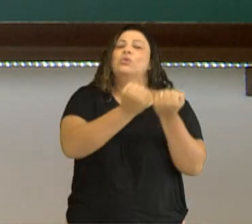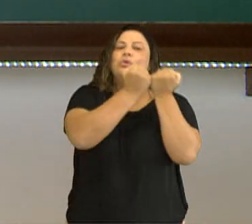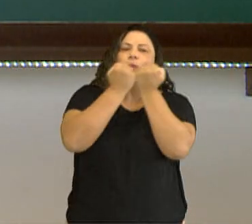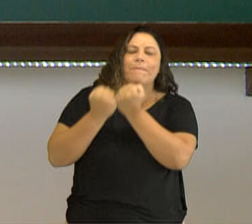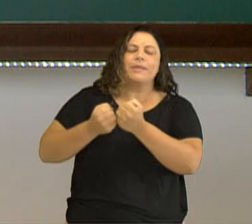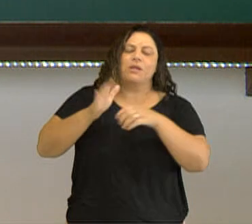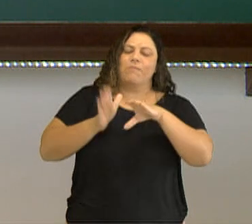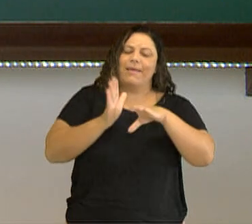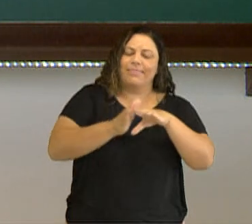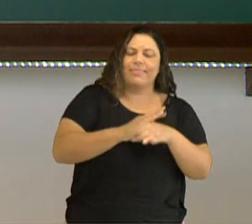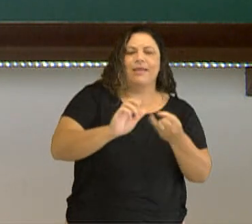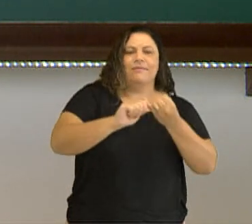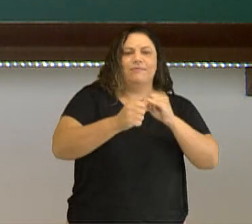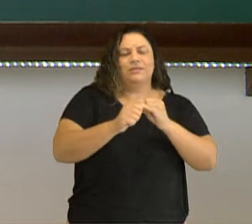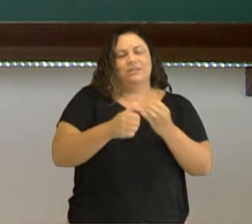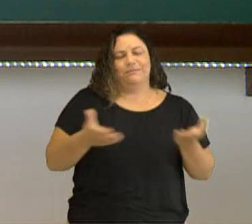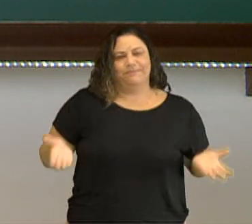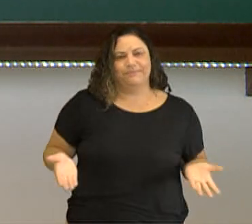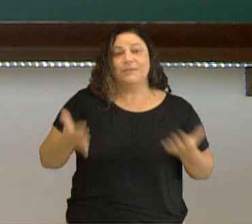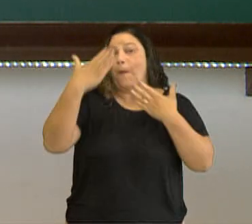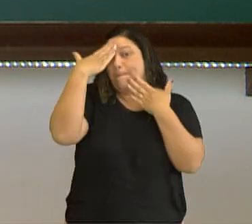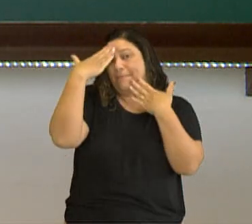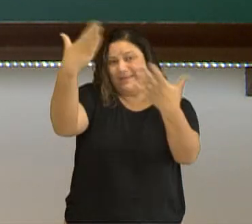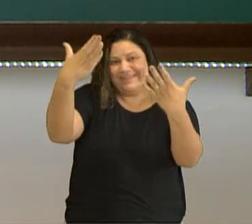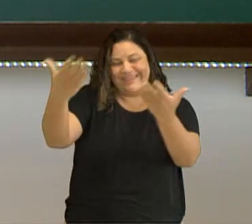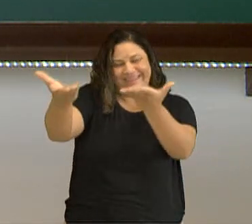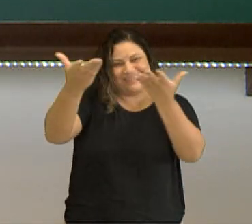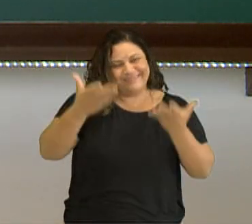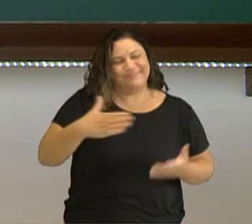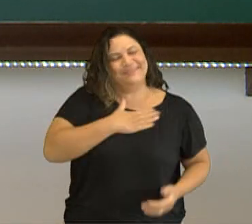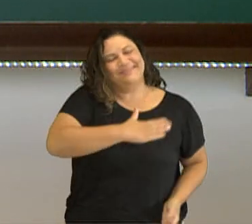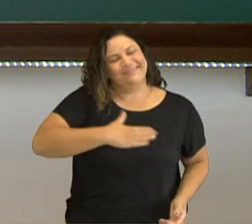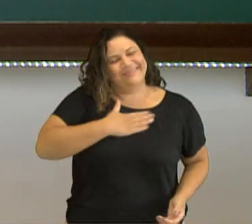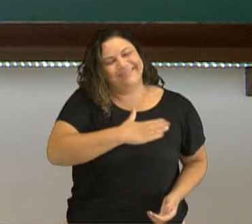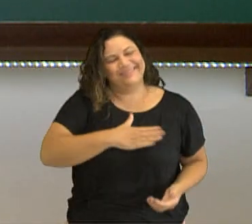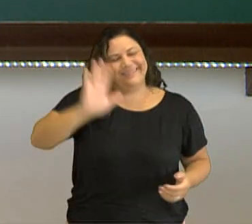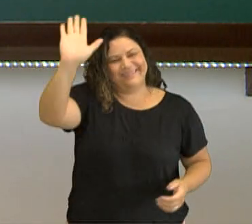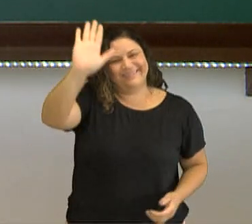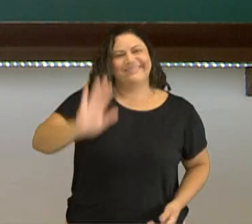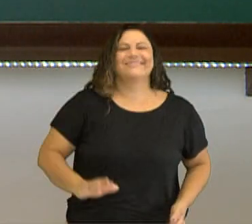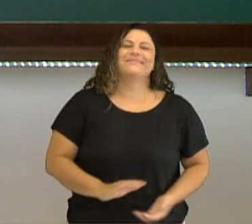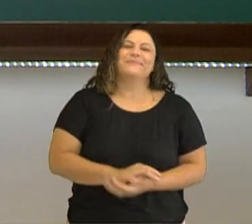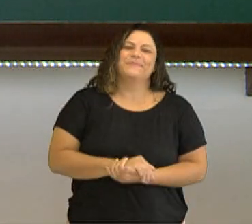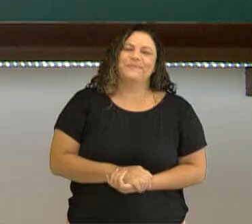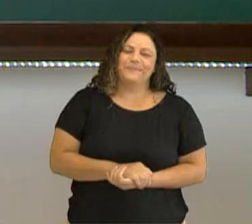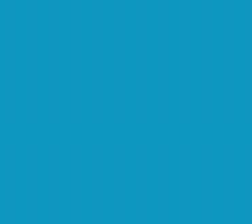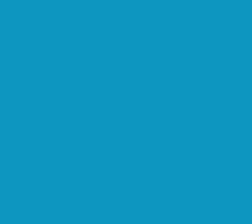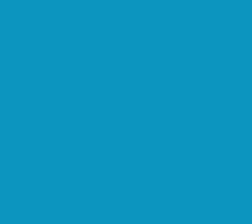Galera, obrigado pela companhia, espero que vocês tenham gostado da aula, até mais. Tchau, tchau.